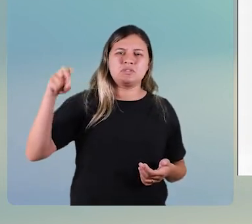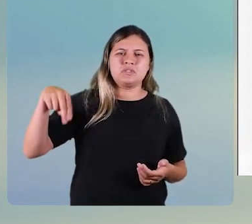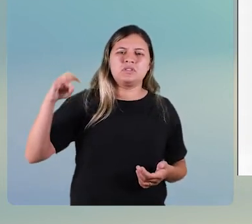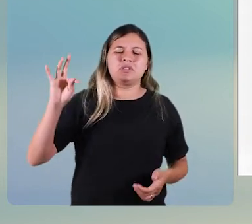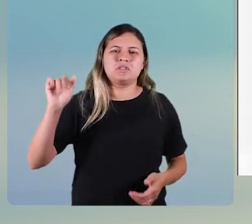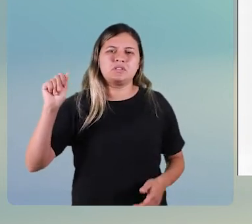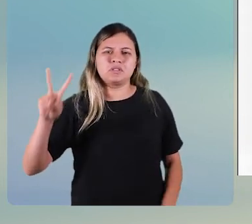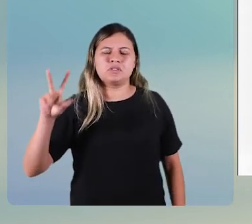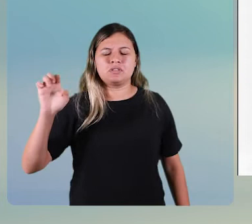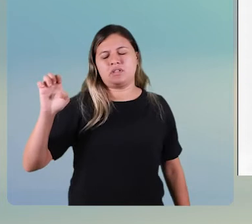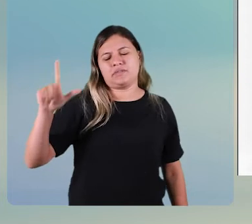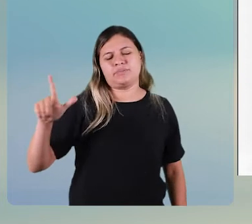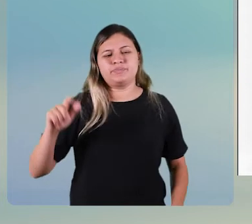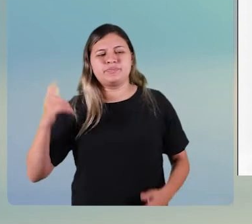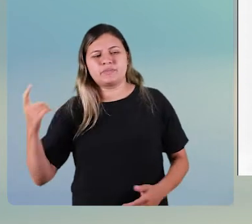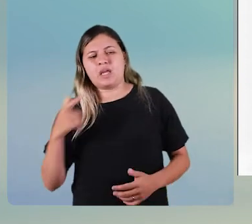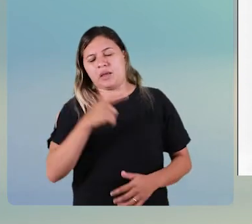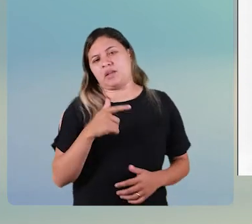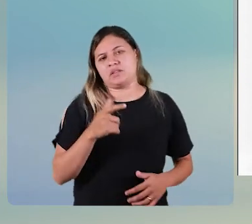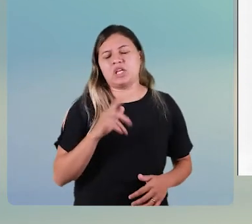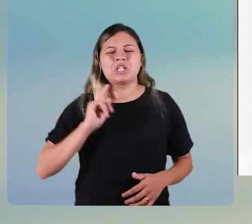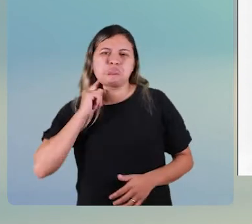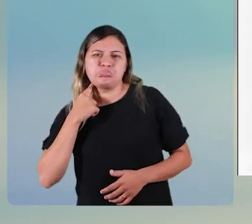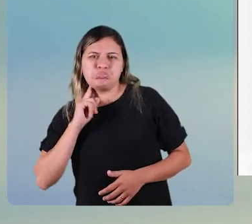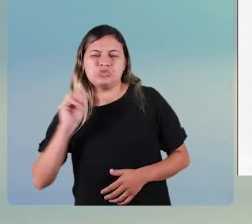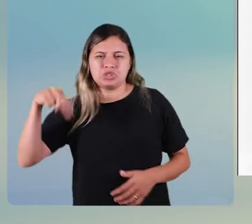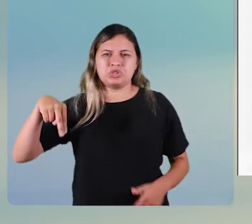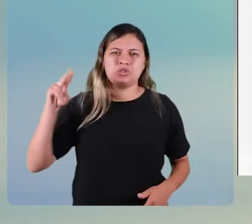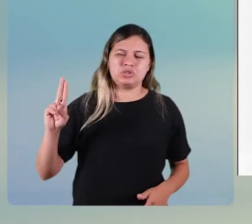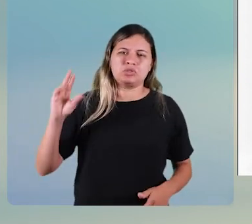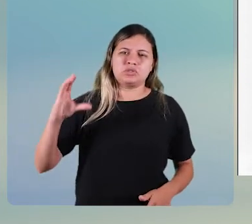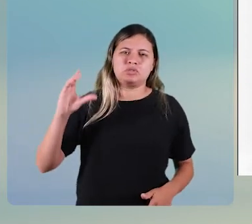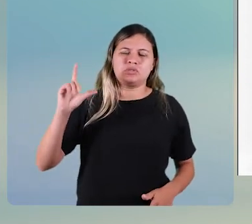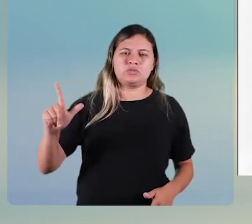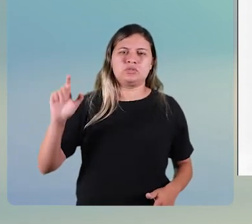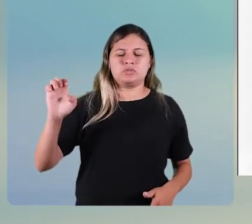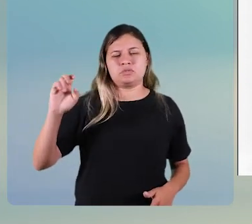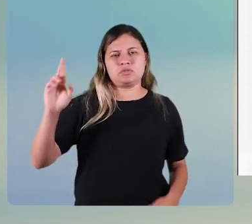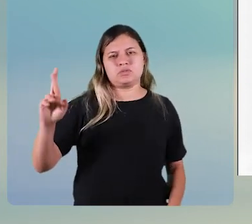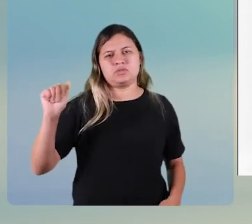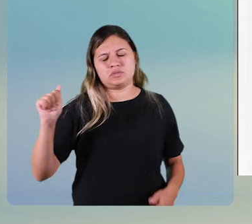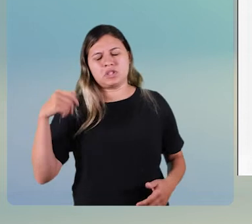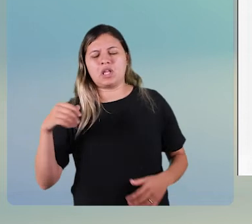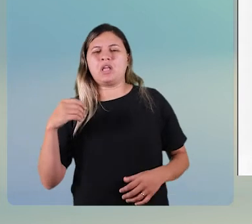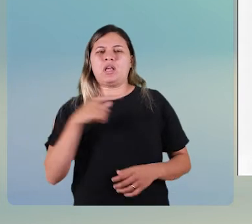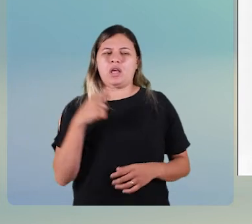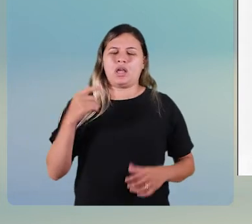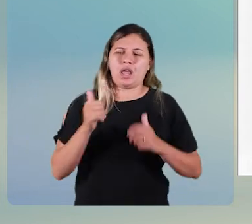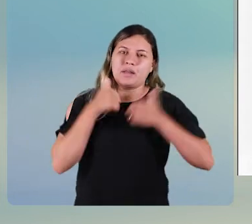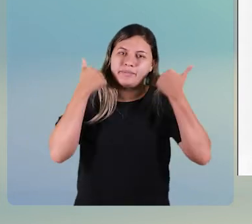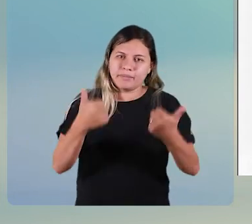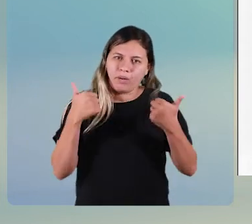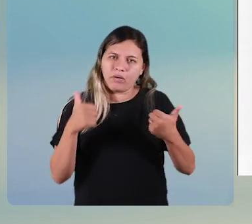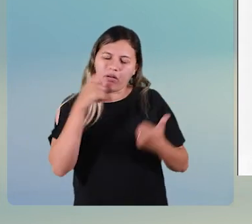energia liberada na desintegração radioativa, tá? Mas esse lixo nuclear, né, eventualmente vai gerar, né, resíduos sólidos.